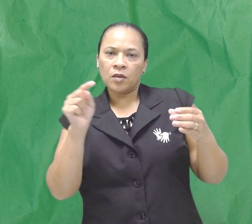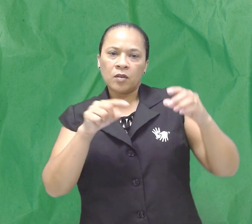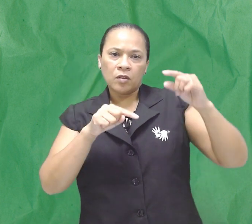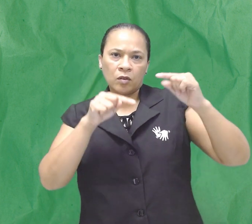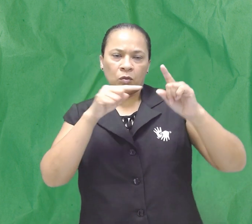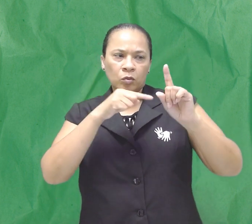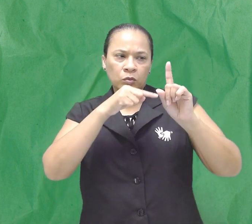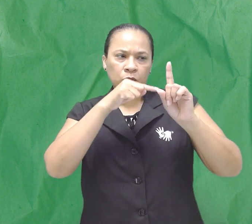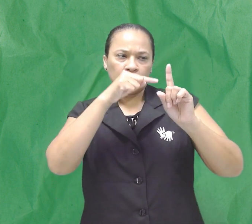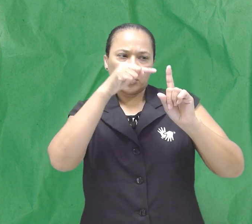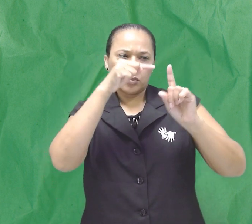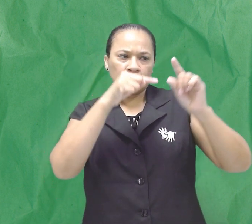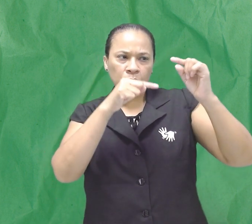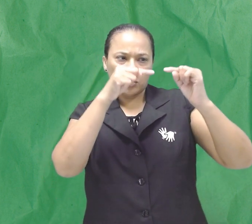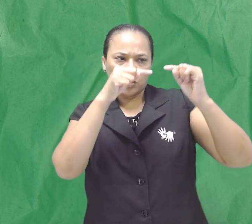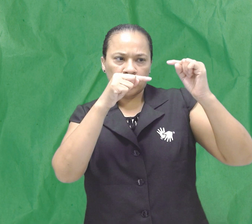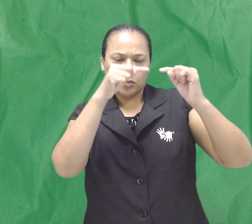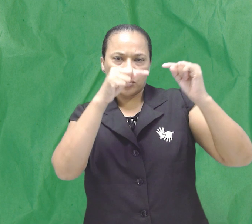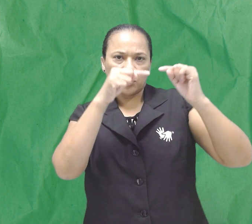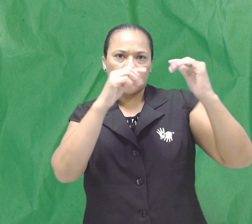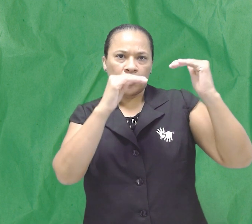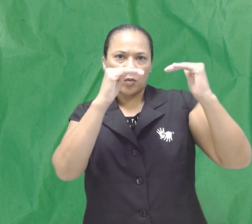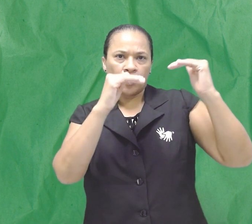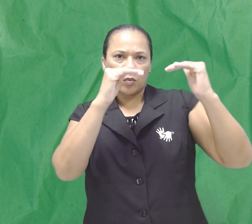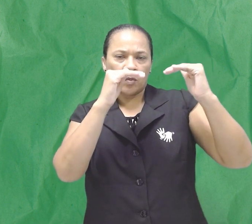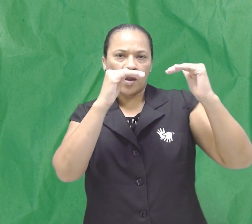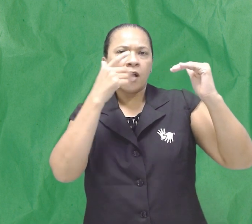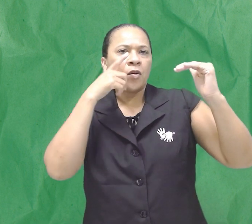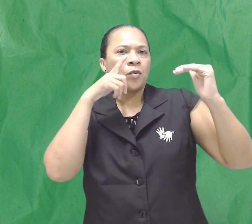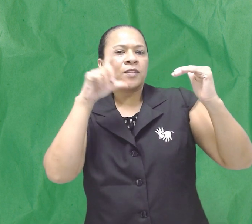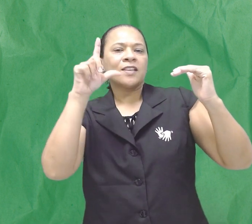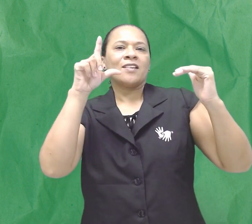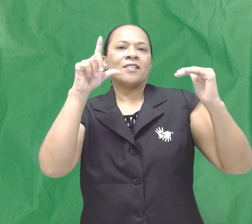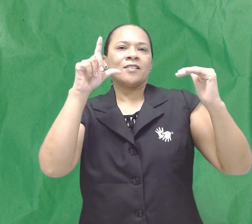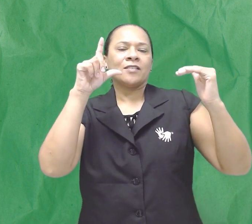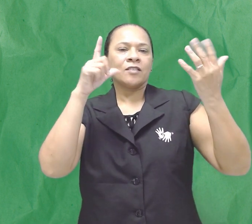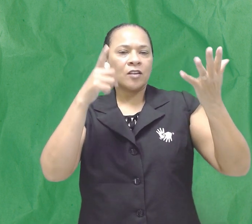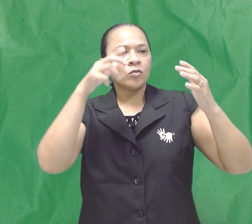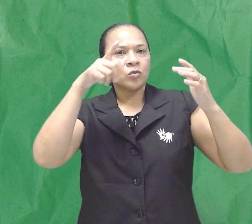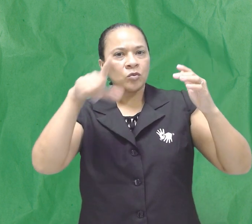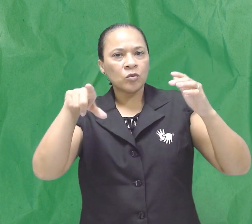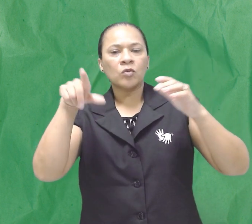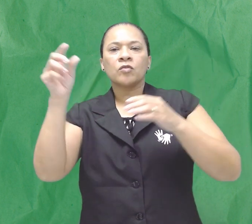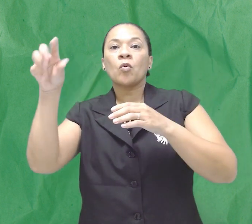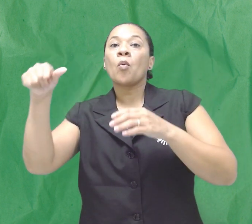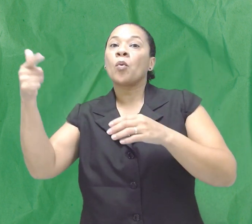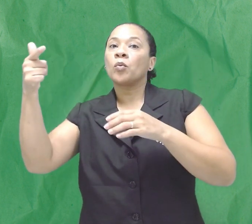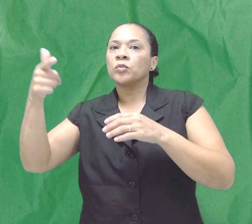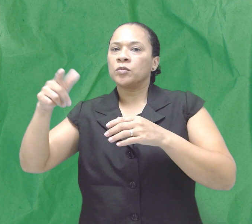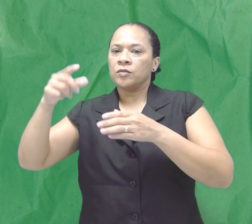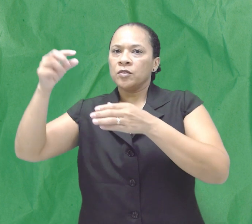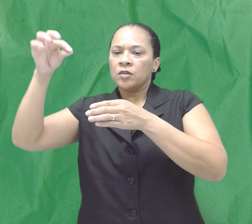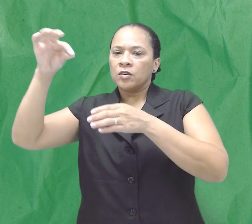calibrar. Ele vai fazer a leitura e aí vai estabilizar e aí vai pedir para que você faça, né, a leitura do próximo